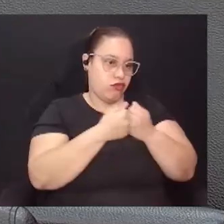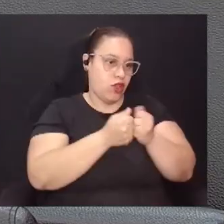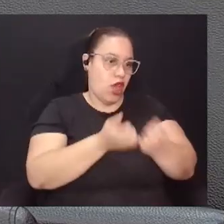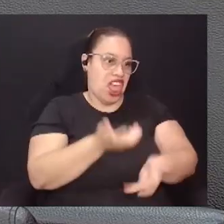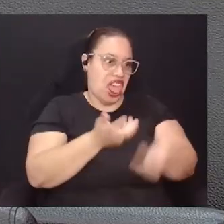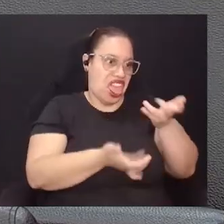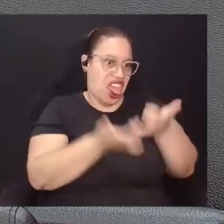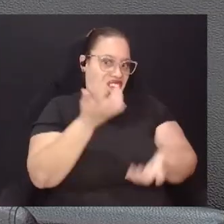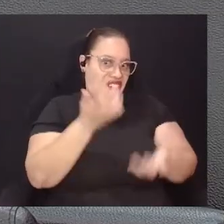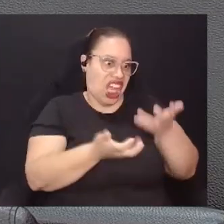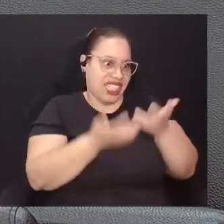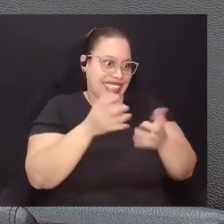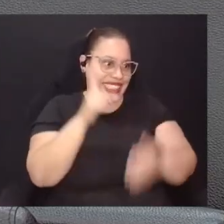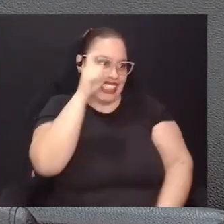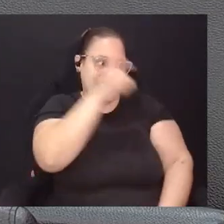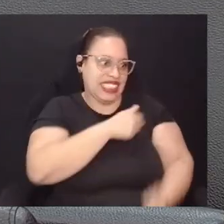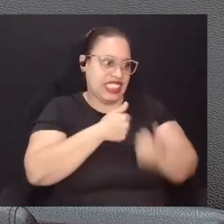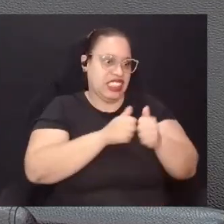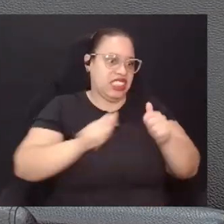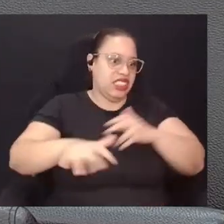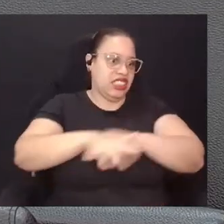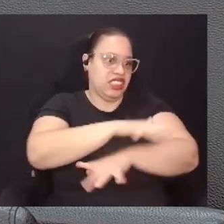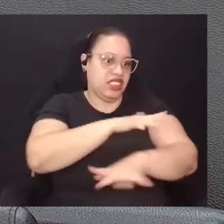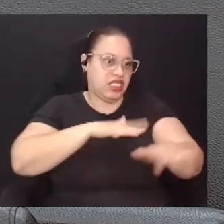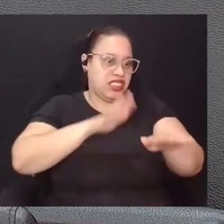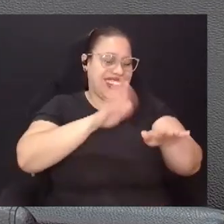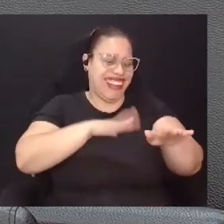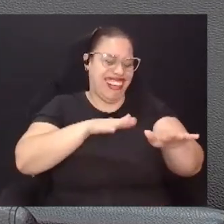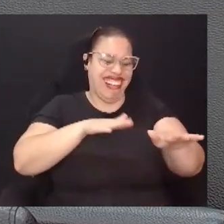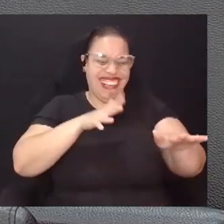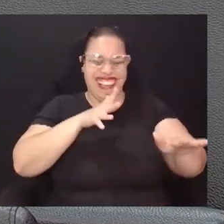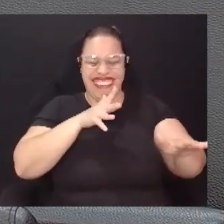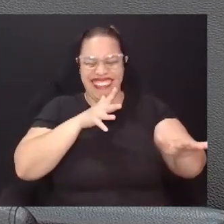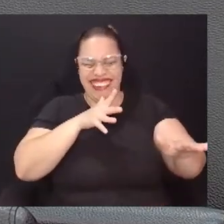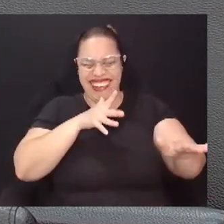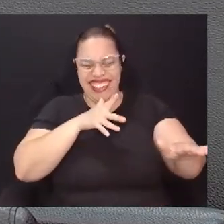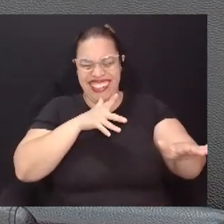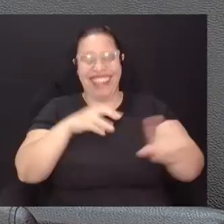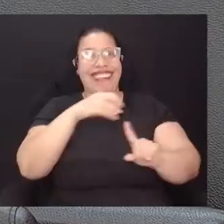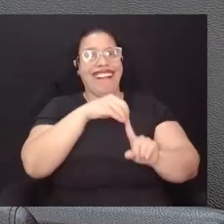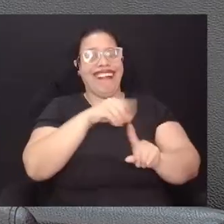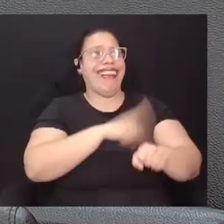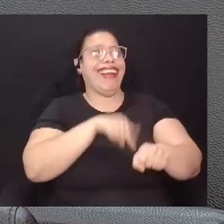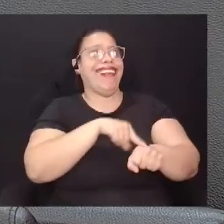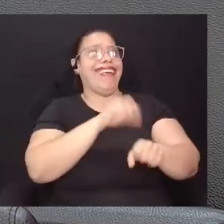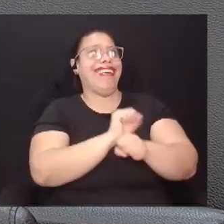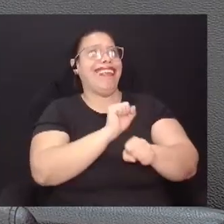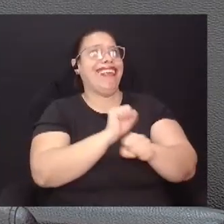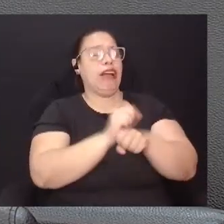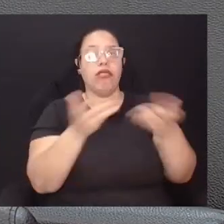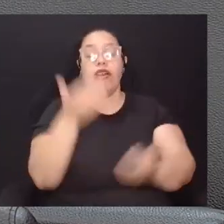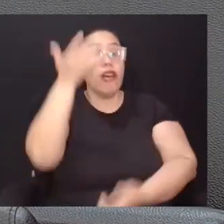ônibus pegando fogo, né, tendo muita dificuldade de circulação na cidade, linhas que demoram a passar. Então, ela